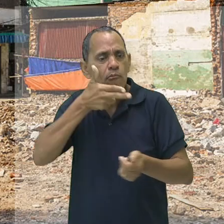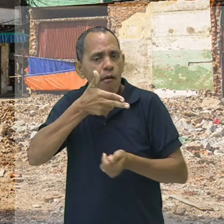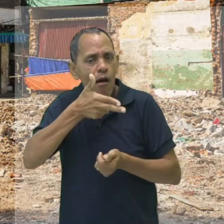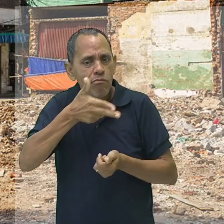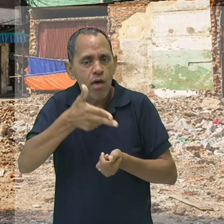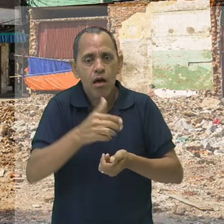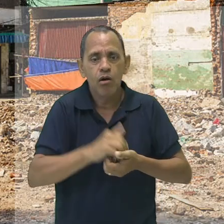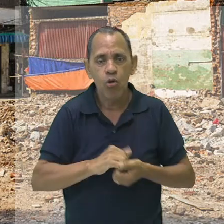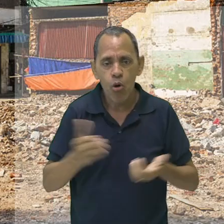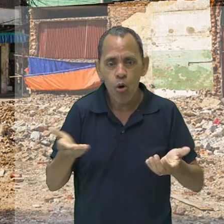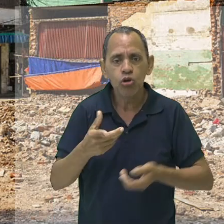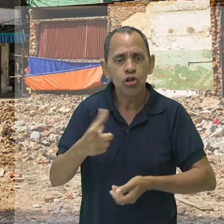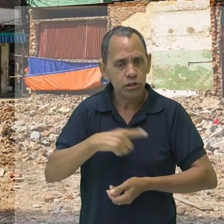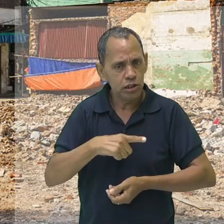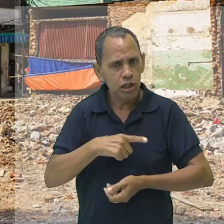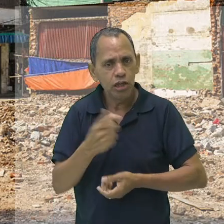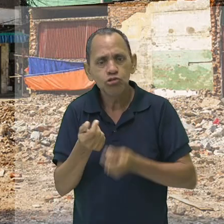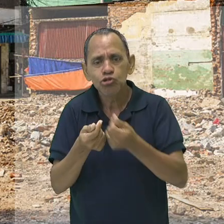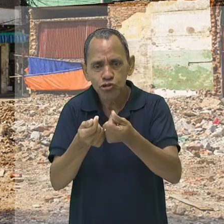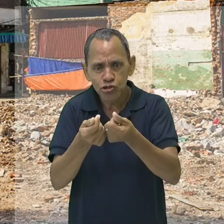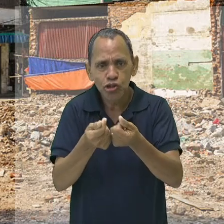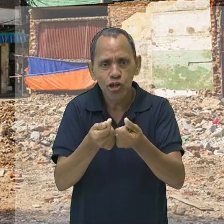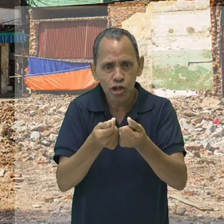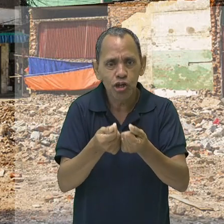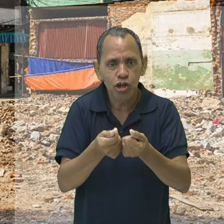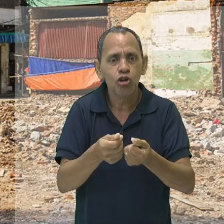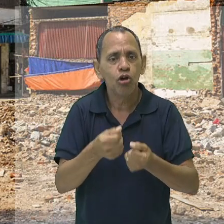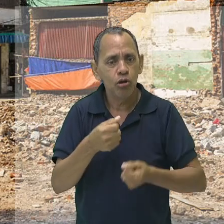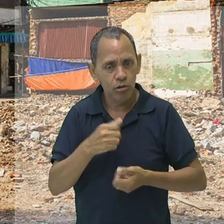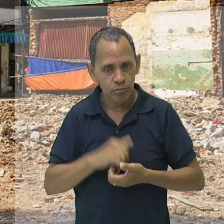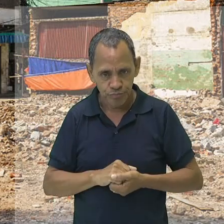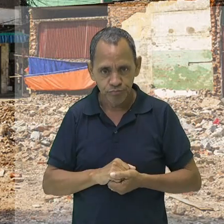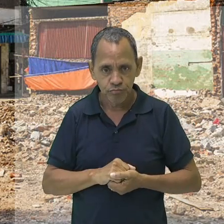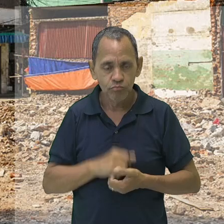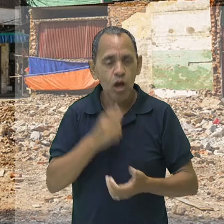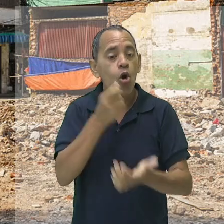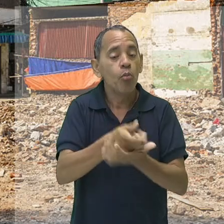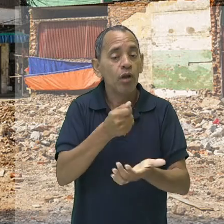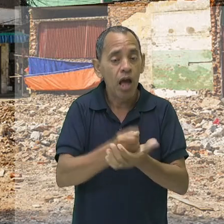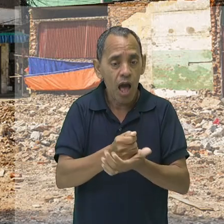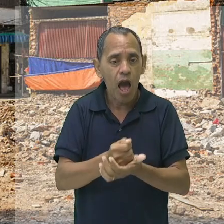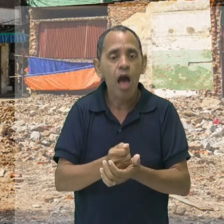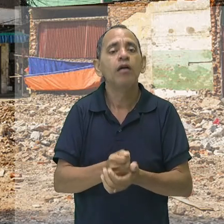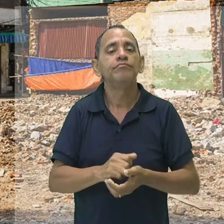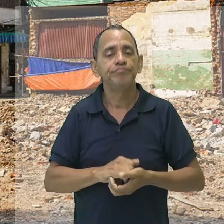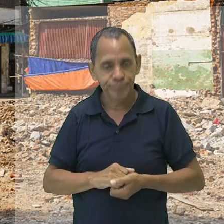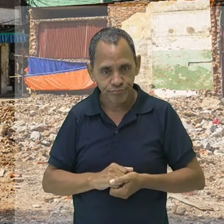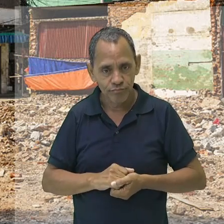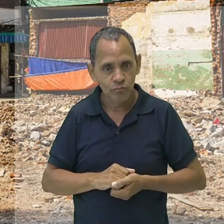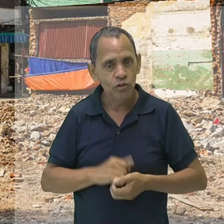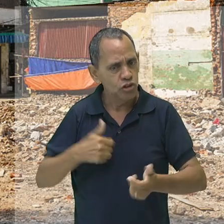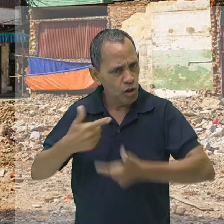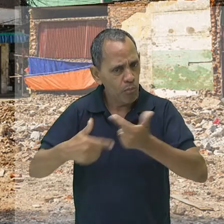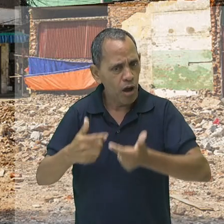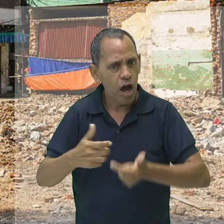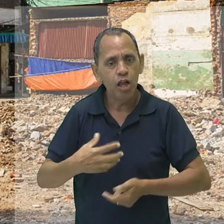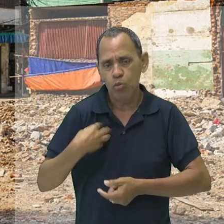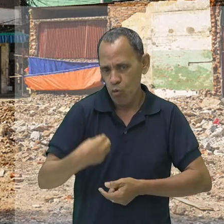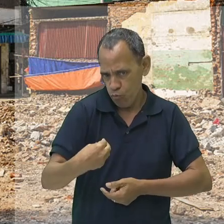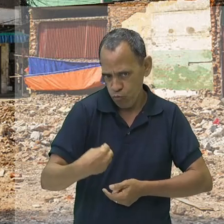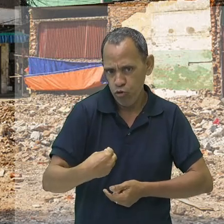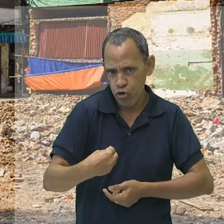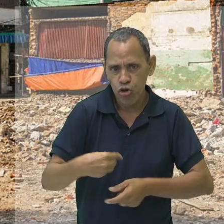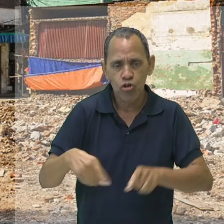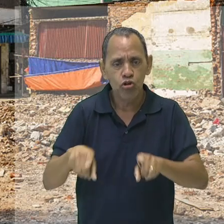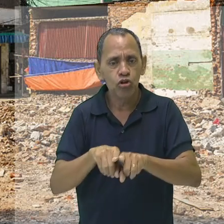suficiente para poder comprar isso aqui? Né? Será que eu vou conseguir um emprego para o meu filho, para a minha filha, para a minha família poder ter o que comer, né?